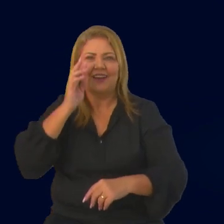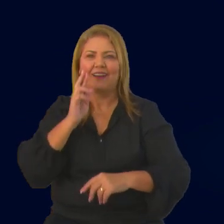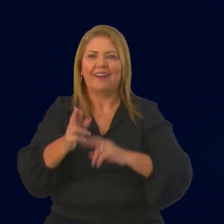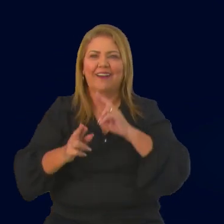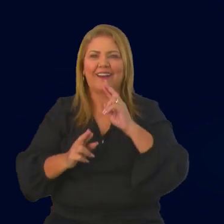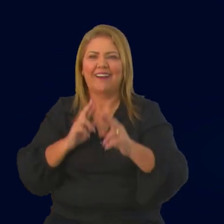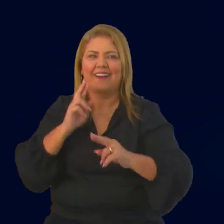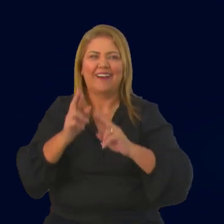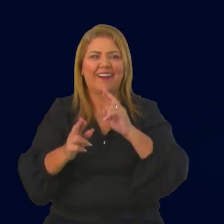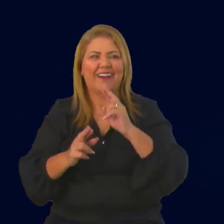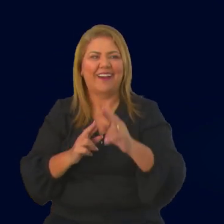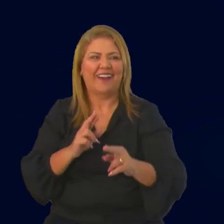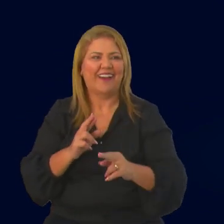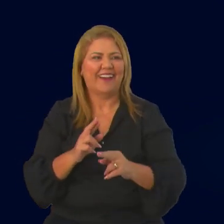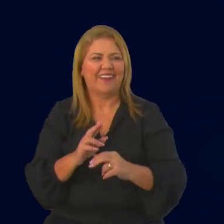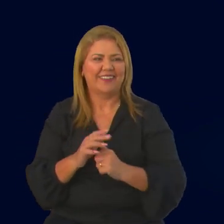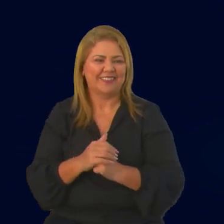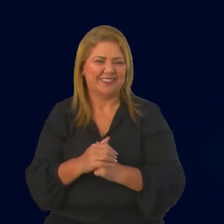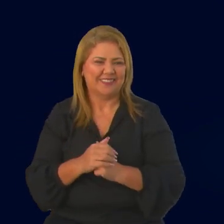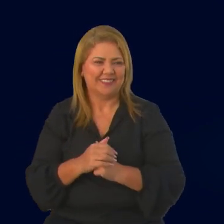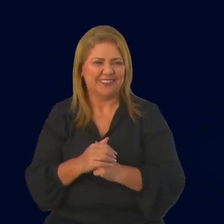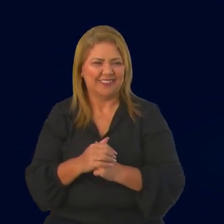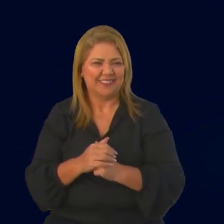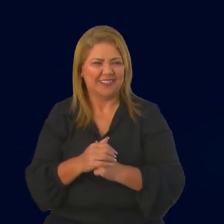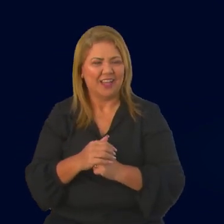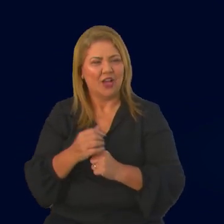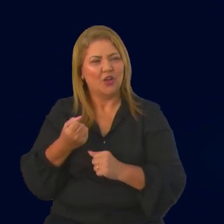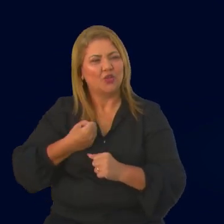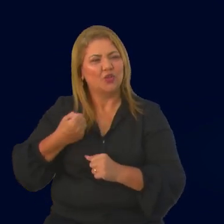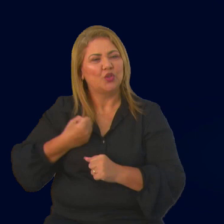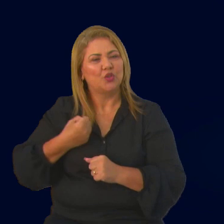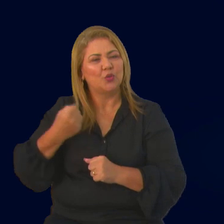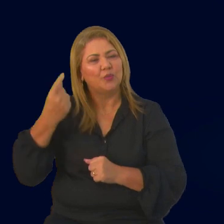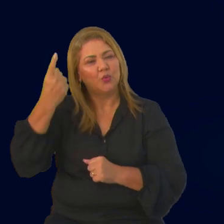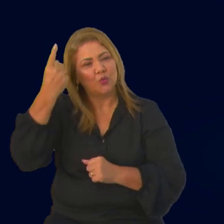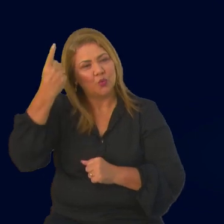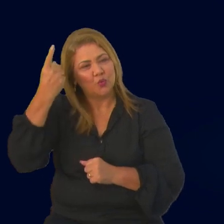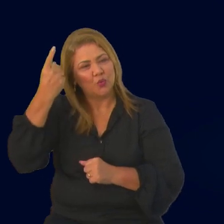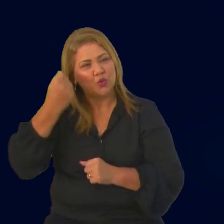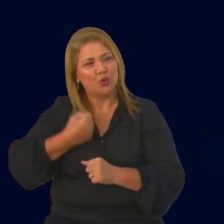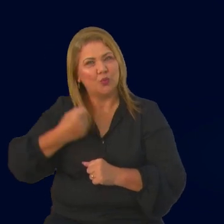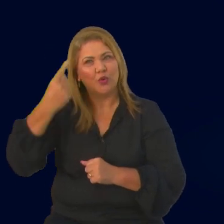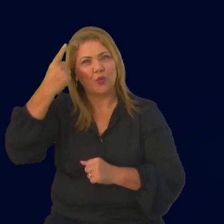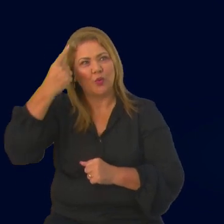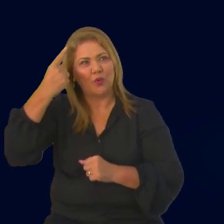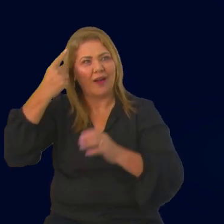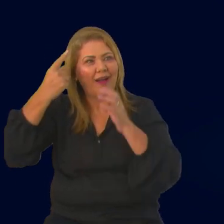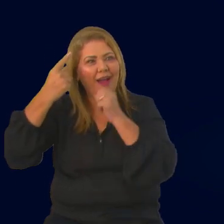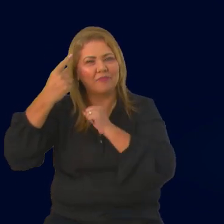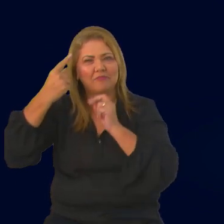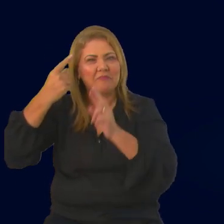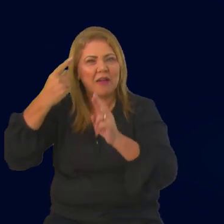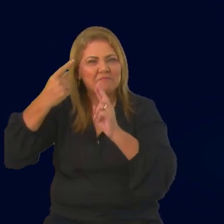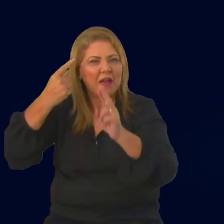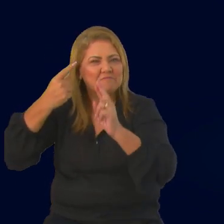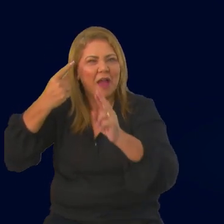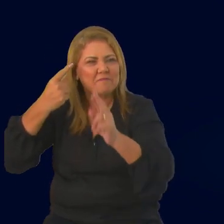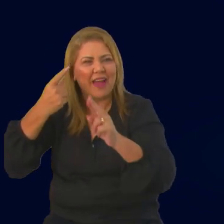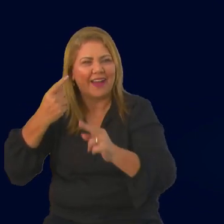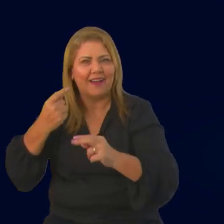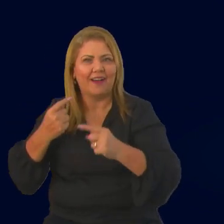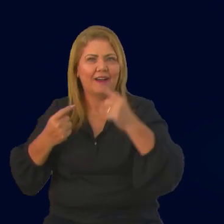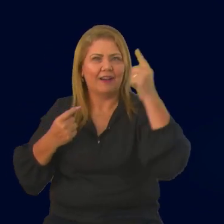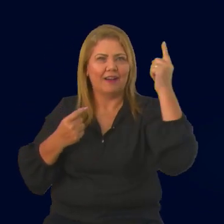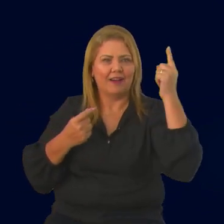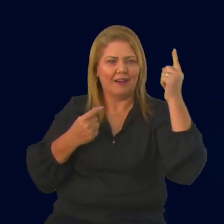estavam sendo conduzidas pelo sistema 1, automático. Vocês viram que foi muito fácil responder? E quando